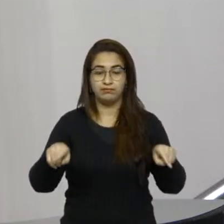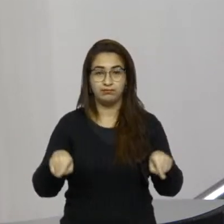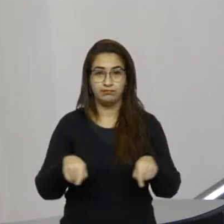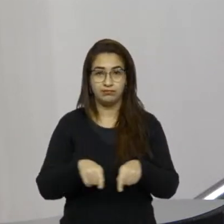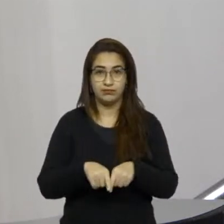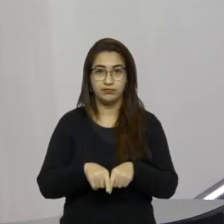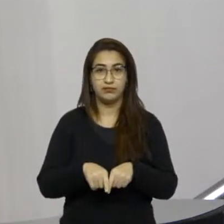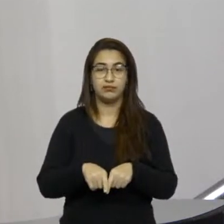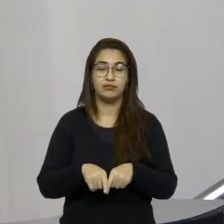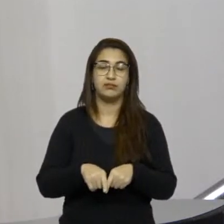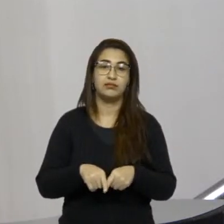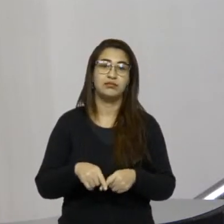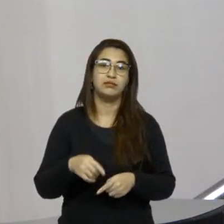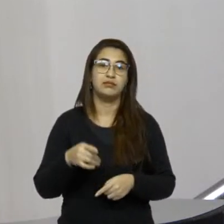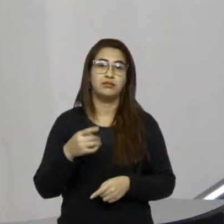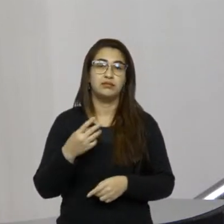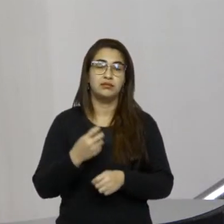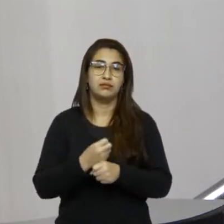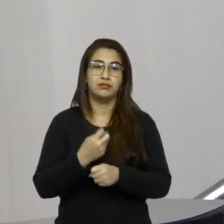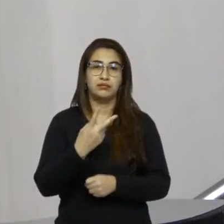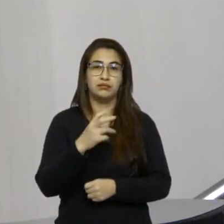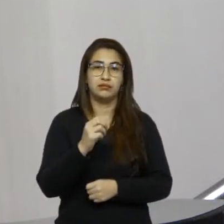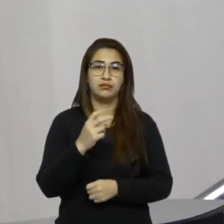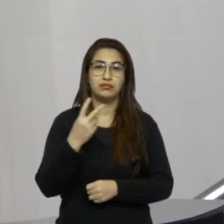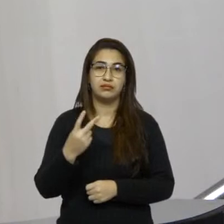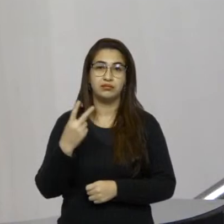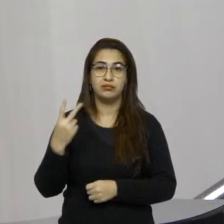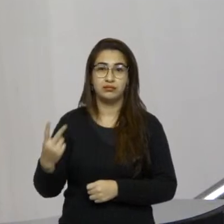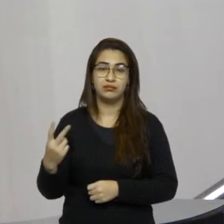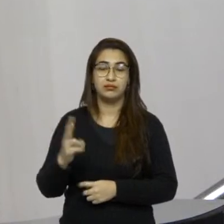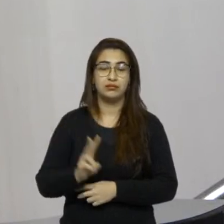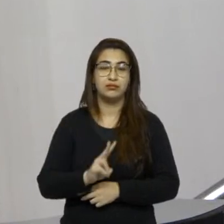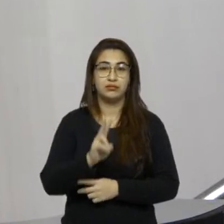de março de 2022, chegando ao valor aproximado de